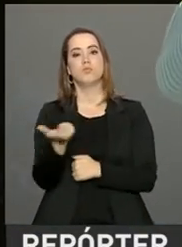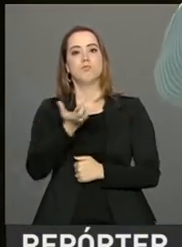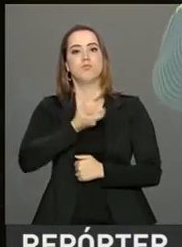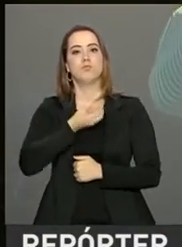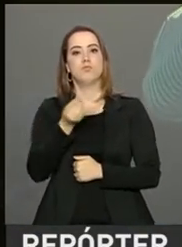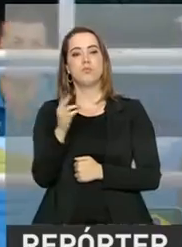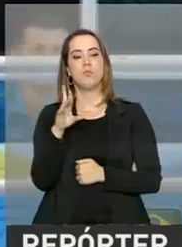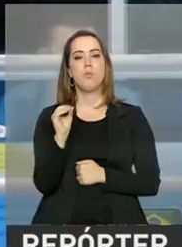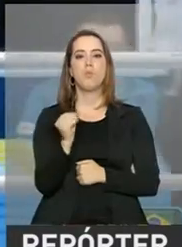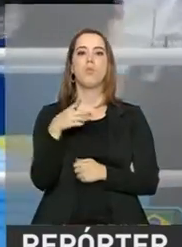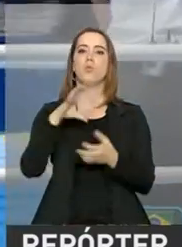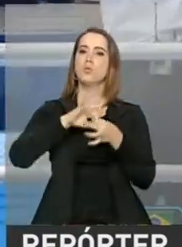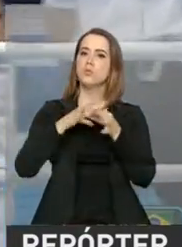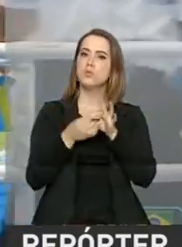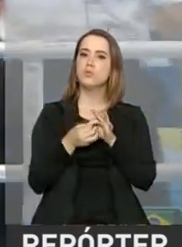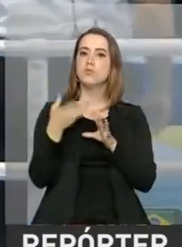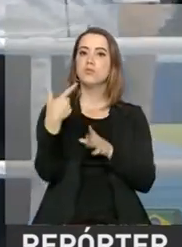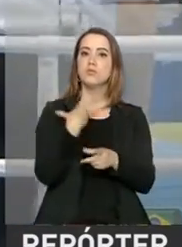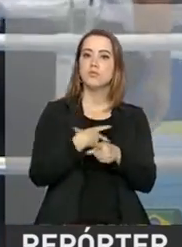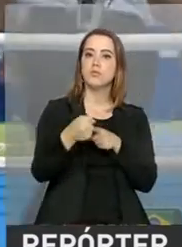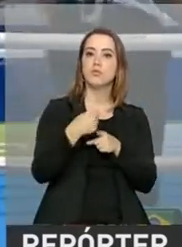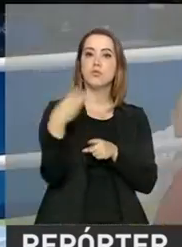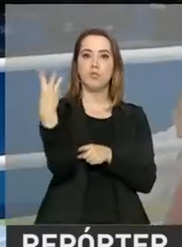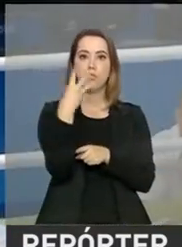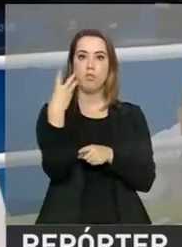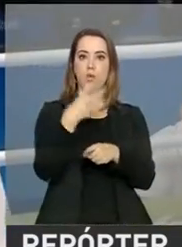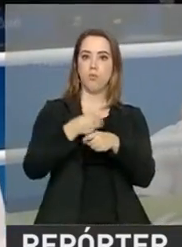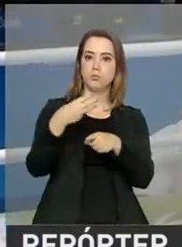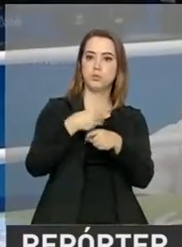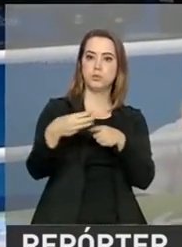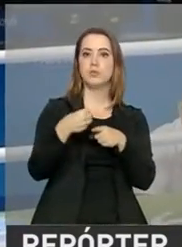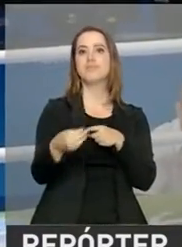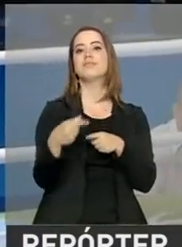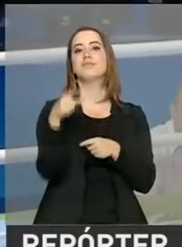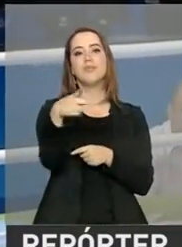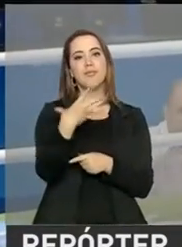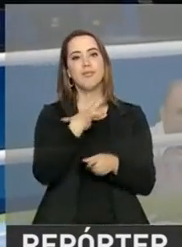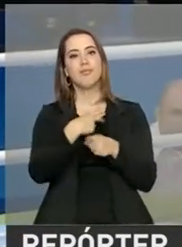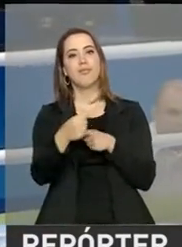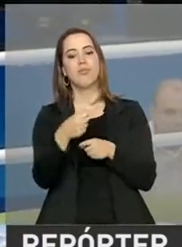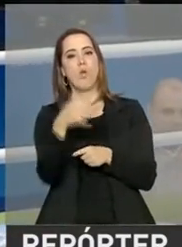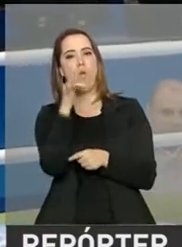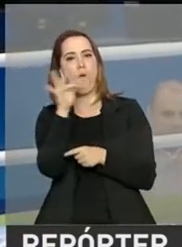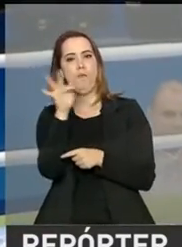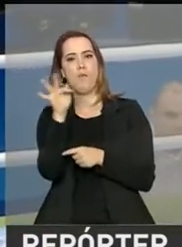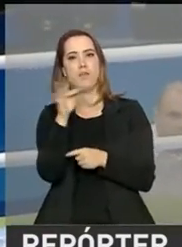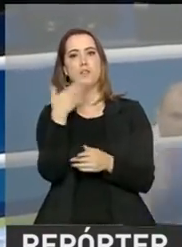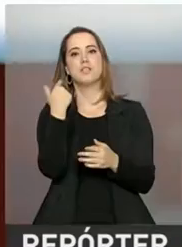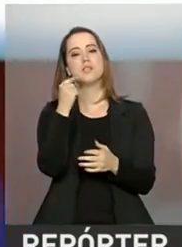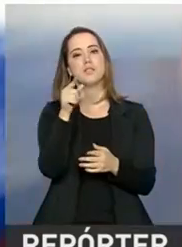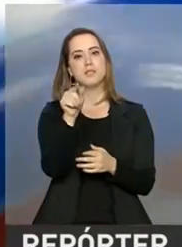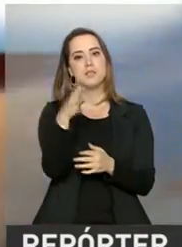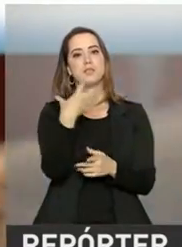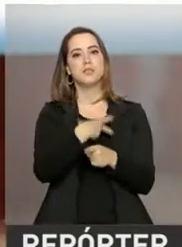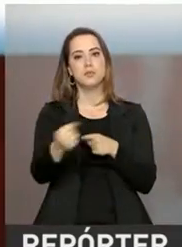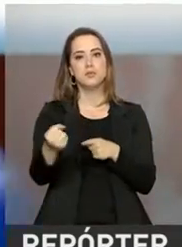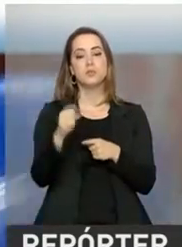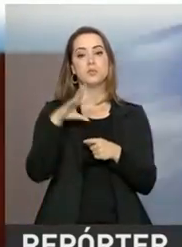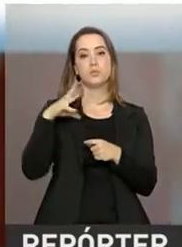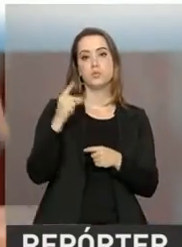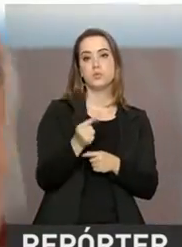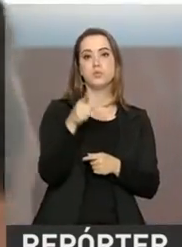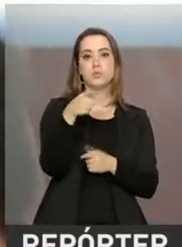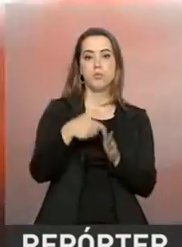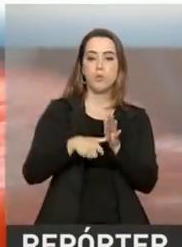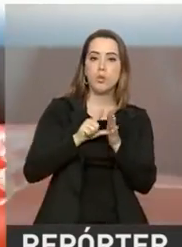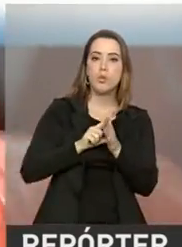modalidade olímpica. A vitória veio após 3 rounds contra o francês Sofiane Omirra. Robson venceu todos. Antes de fazer